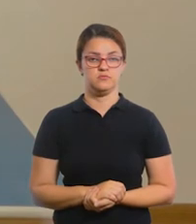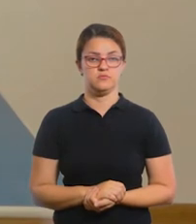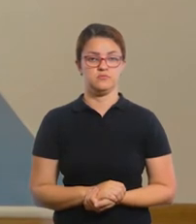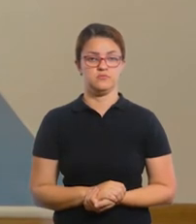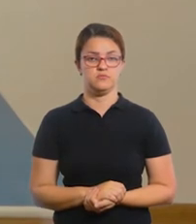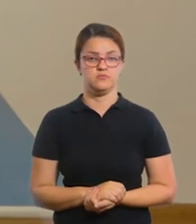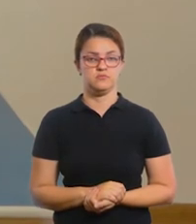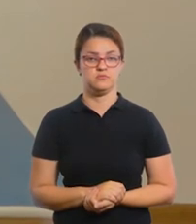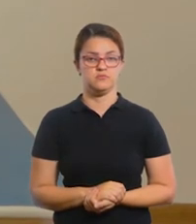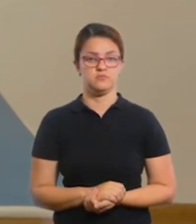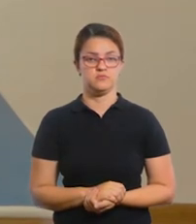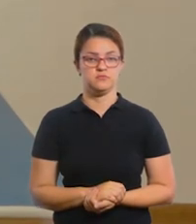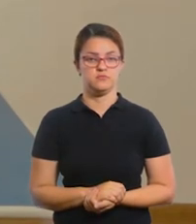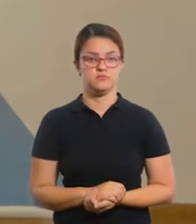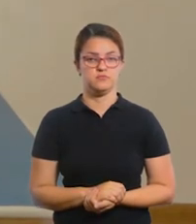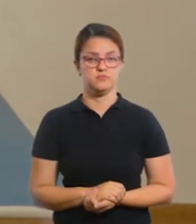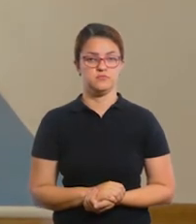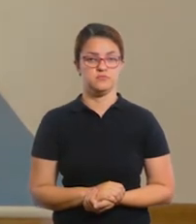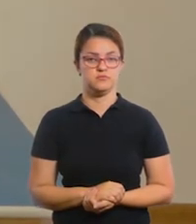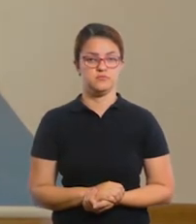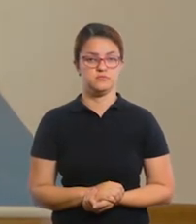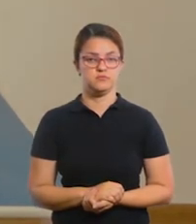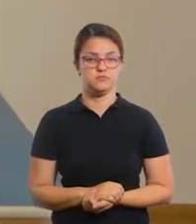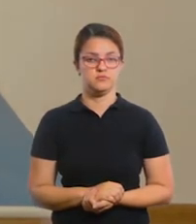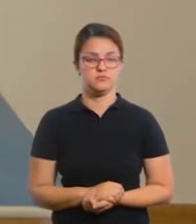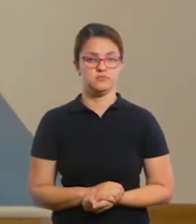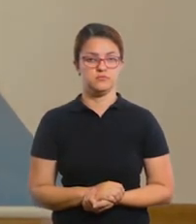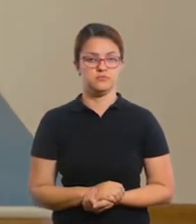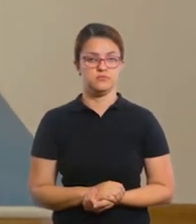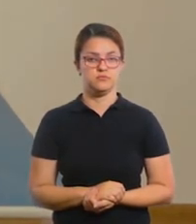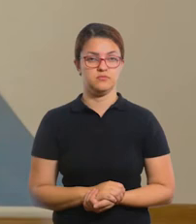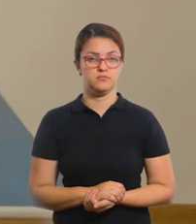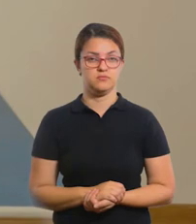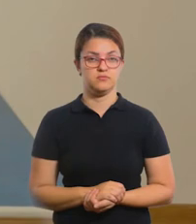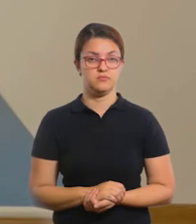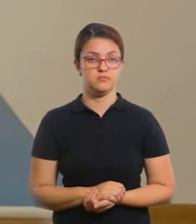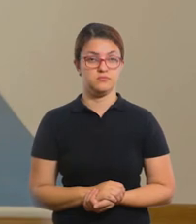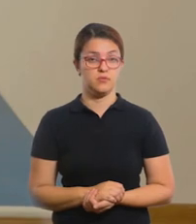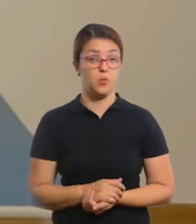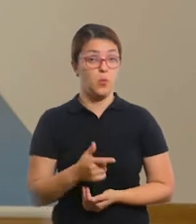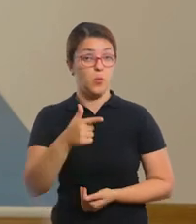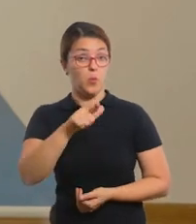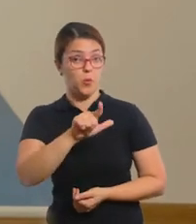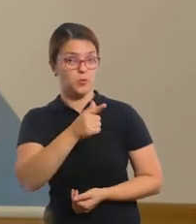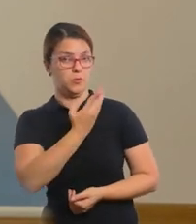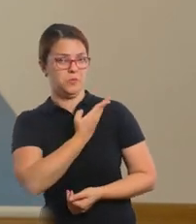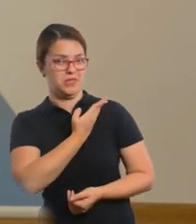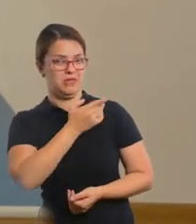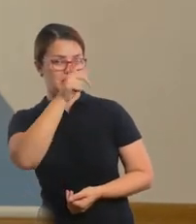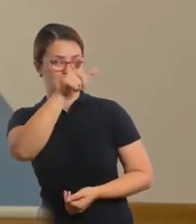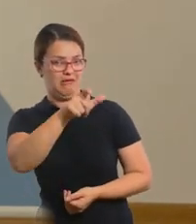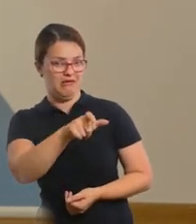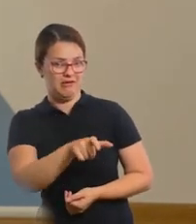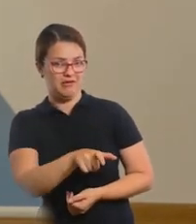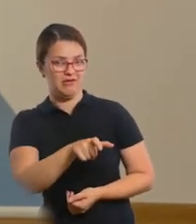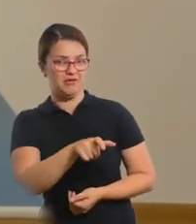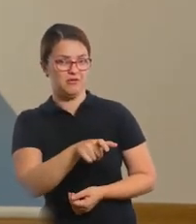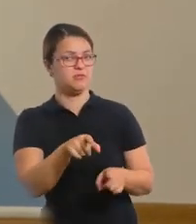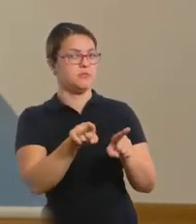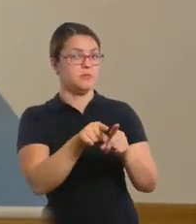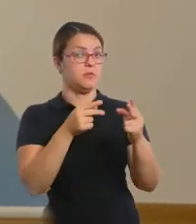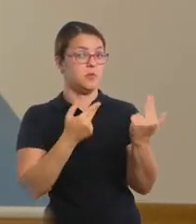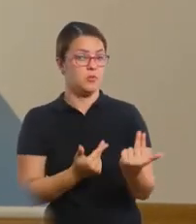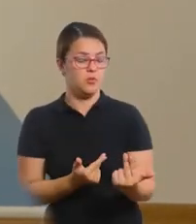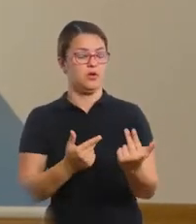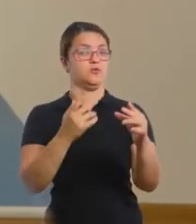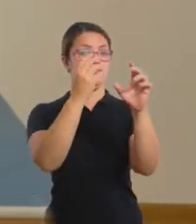geral dessa jogada, 19. O adversário vai fazer a mesma coisa e ele vai somar